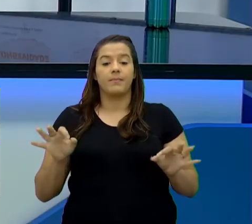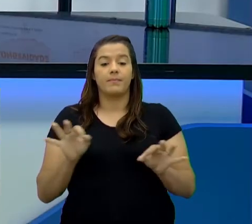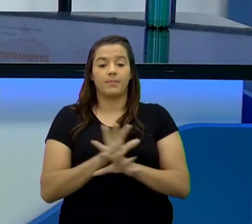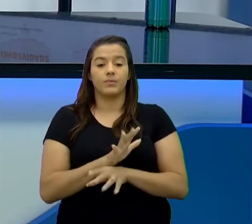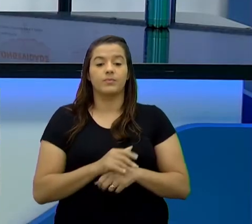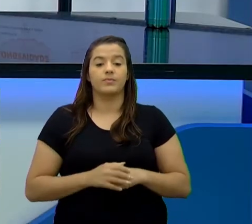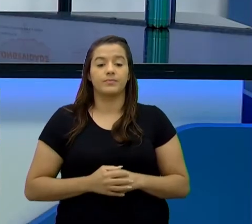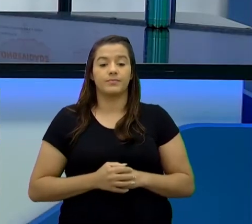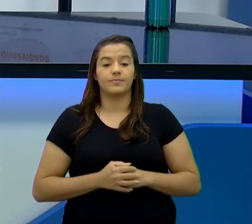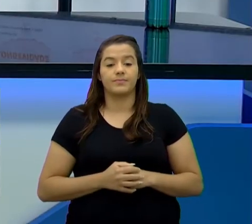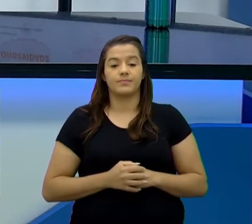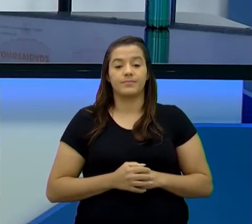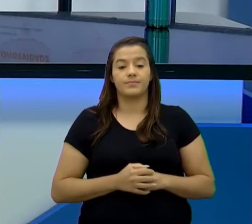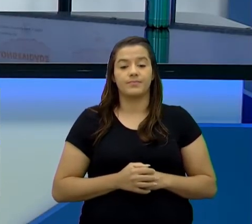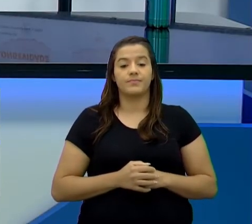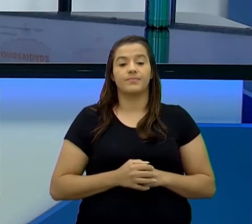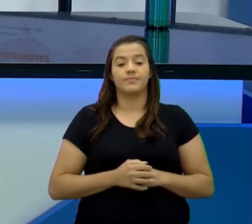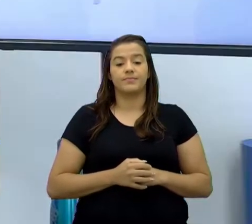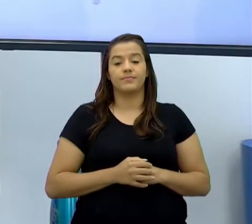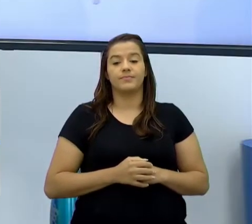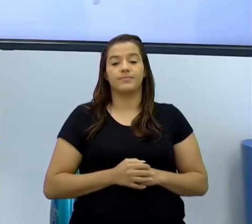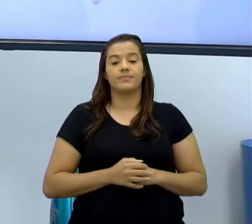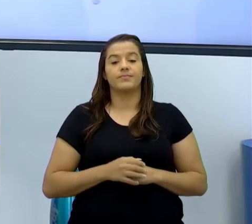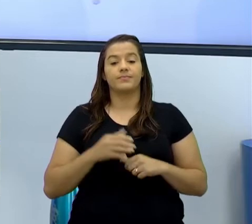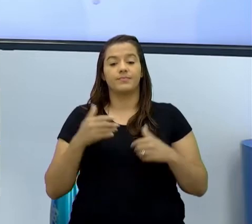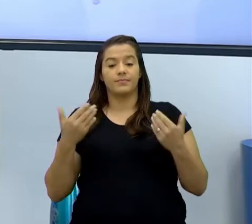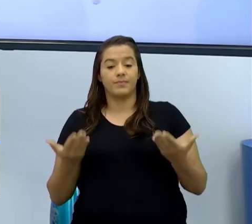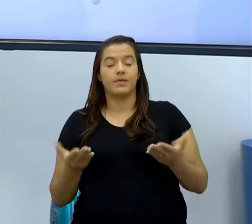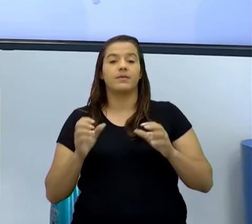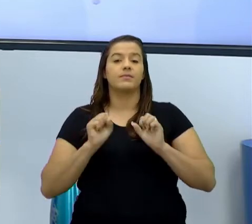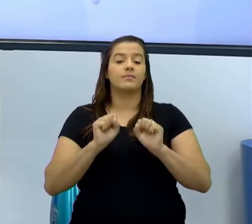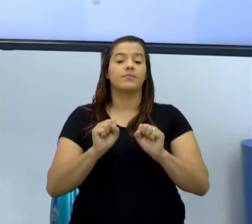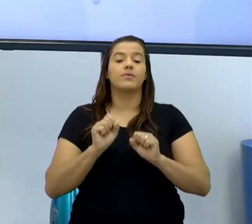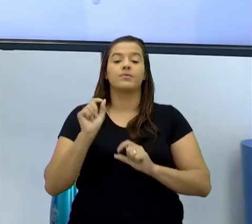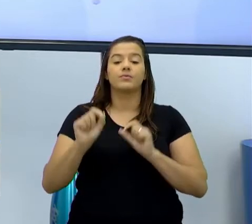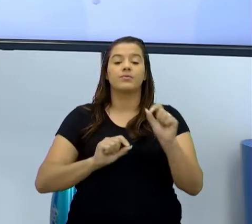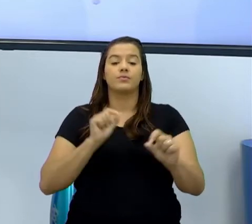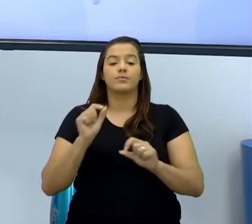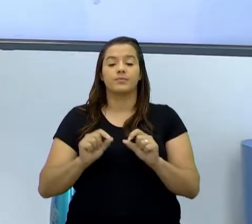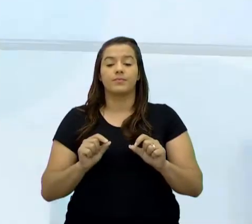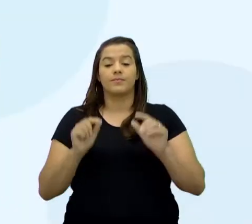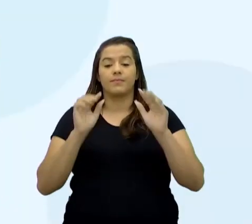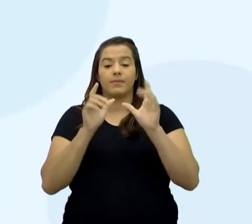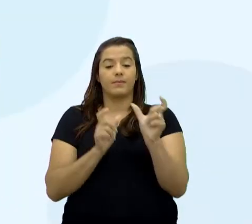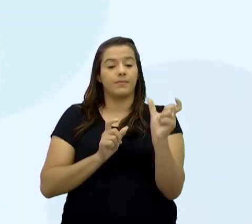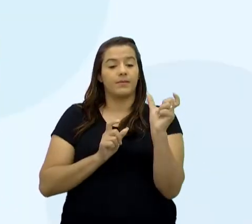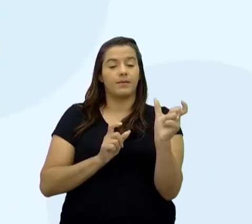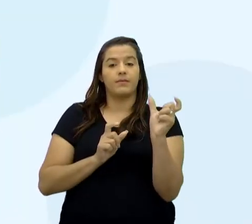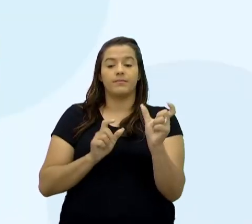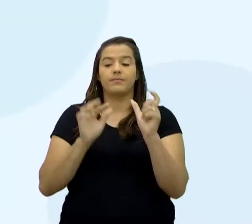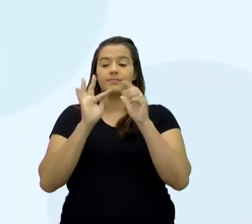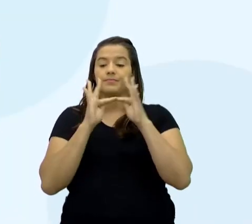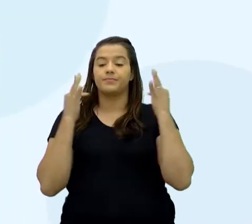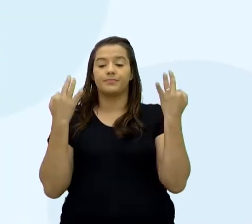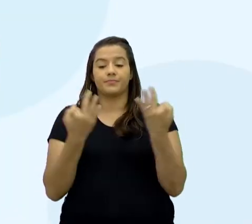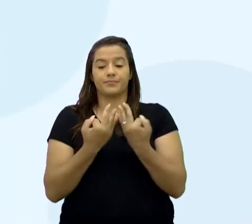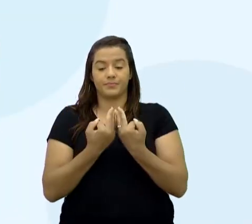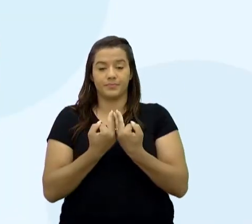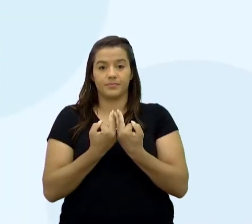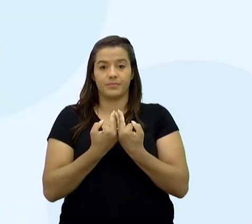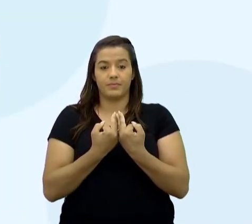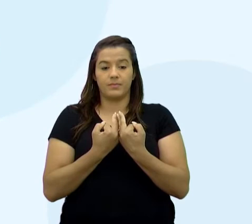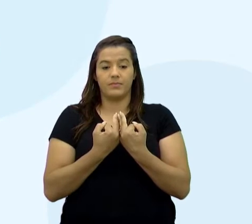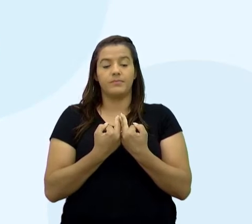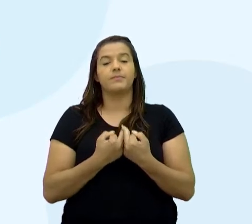né? Ok, tem que compreender. Porém, observem aí ó, a palavra família, né? Então, família, de modo